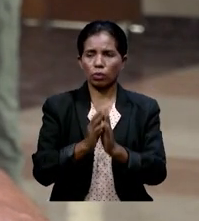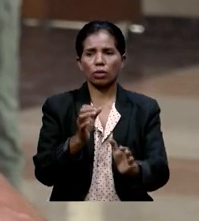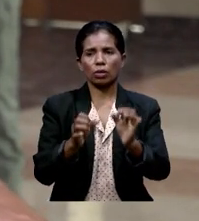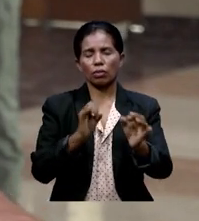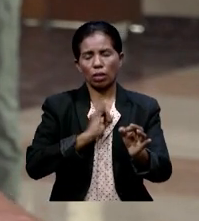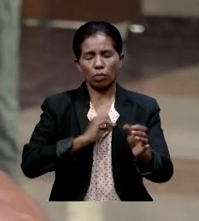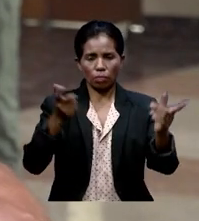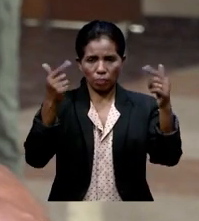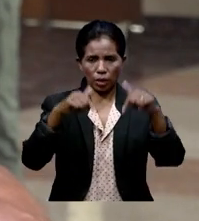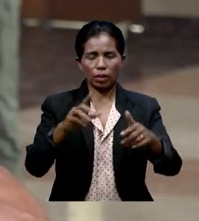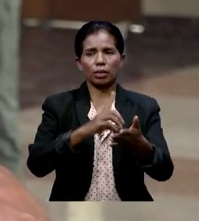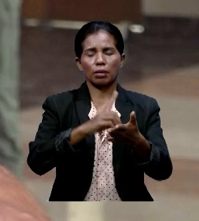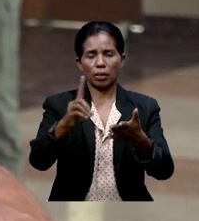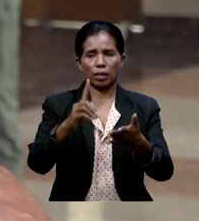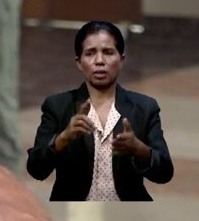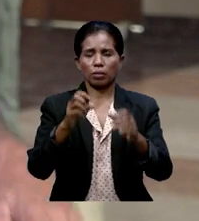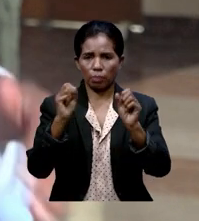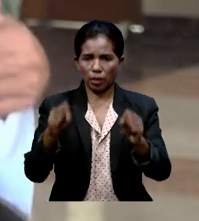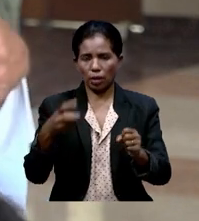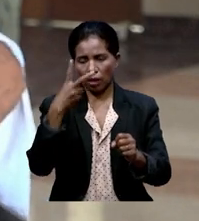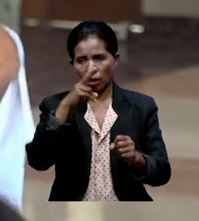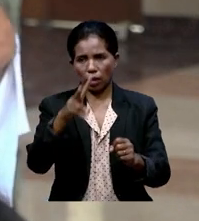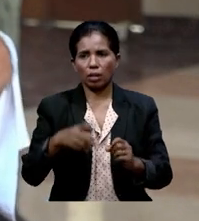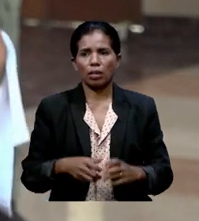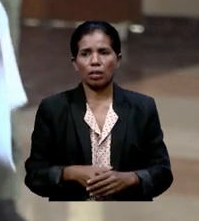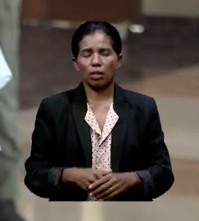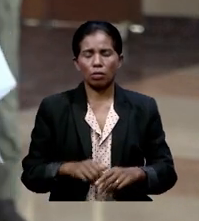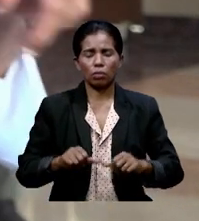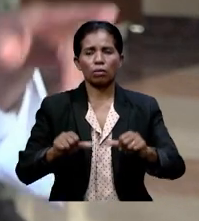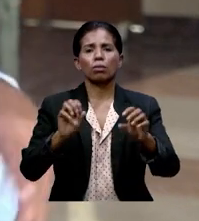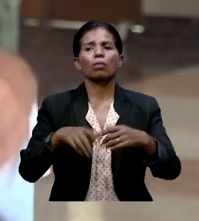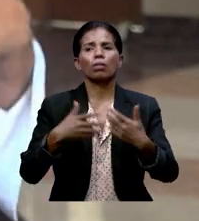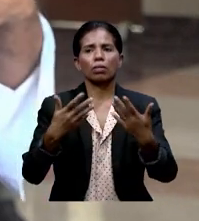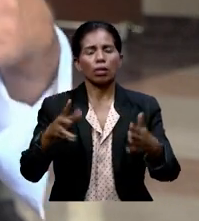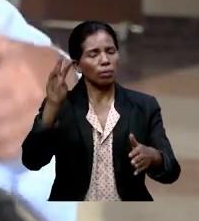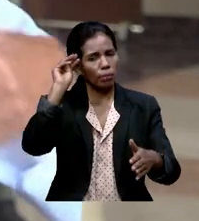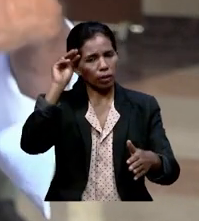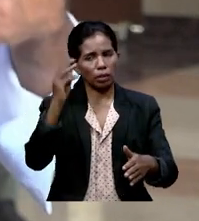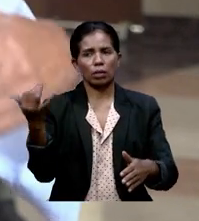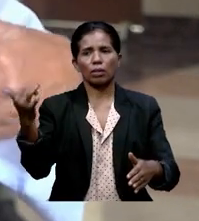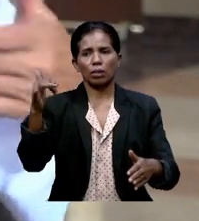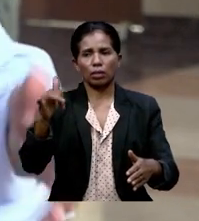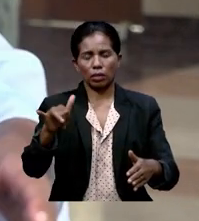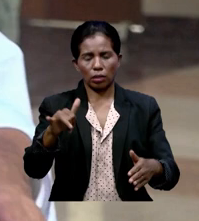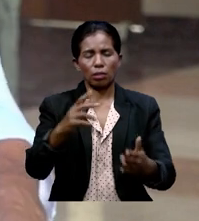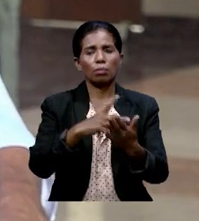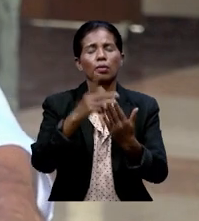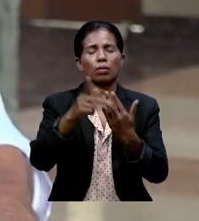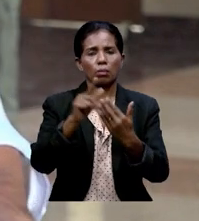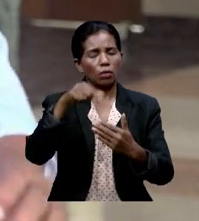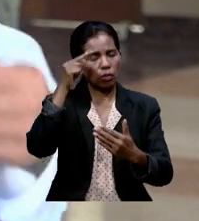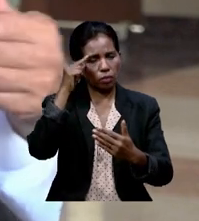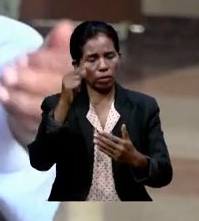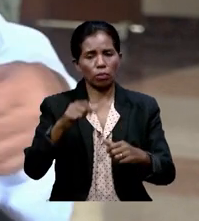semana, quando bela, botem lá o ensauna, ministério, CIRA, programa, governo, lá o ensauna, é